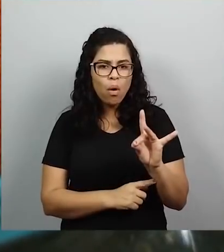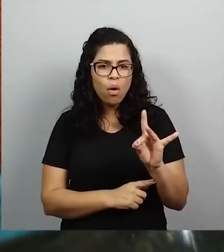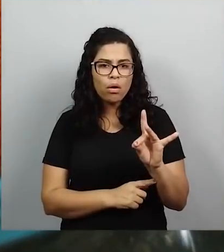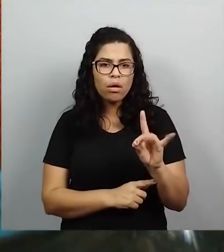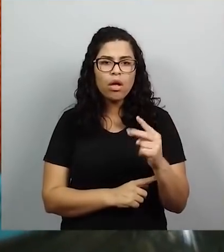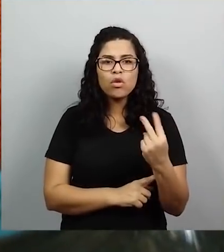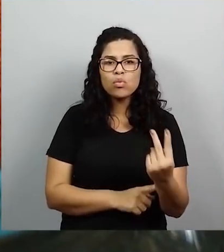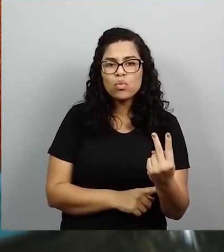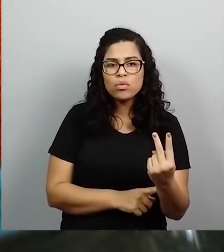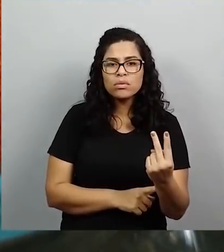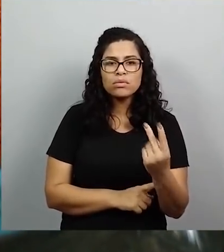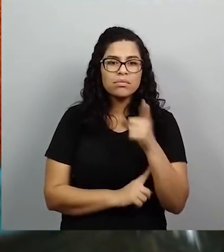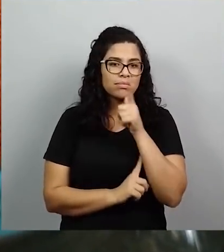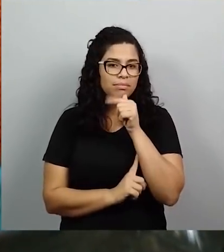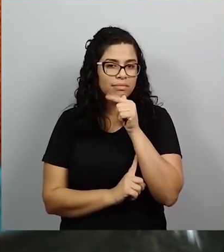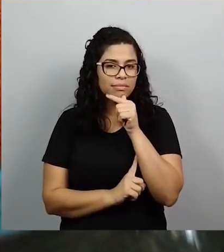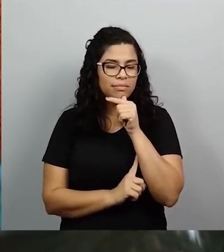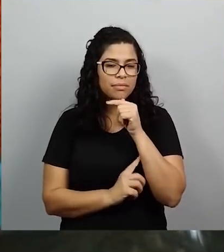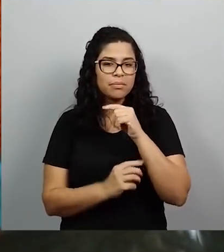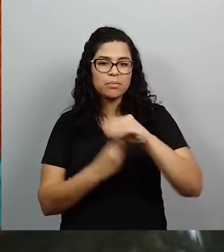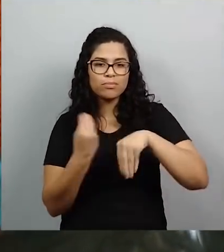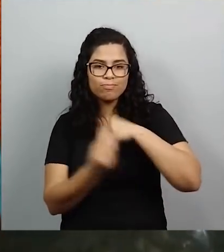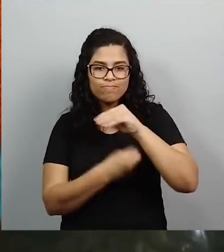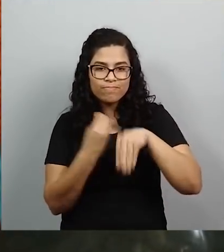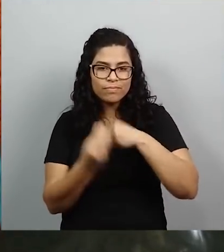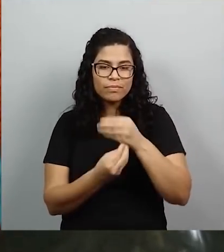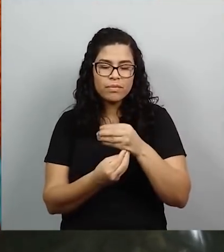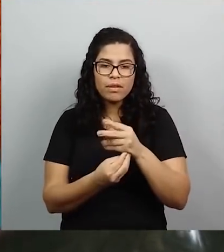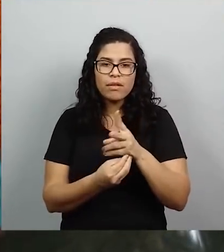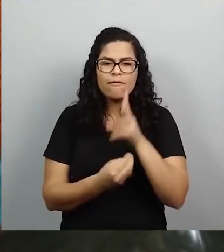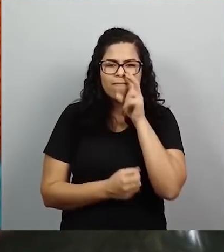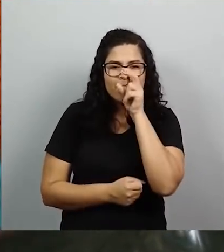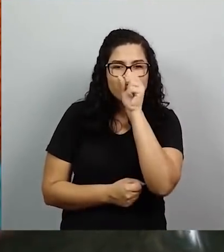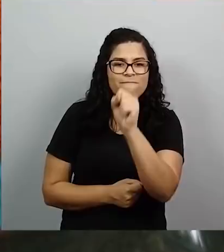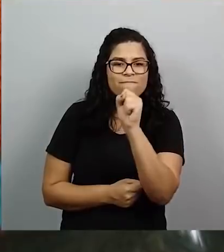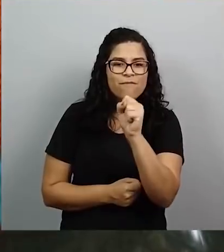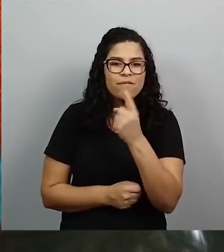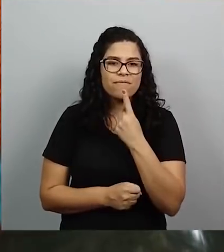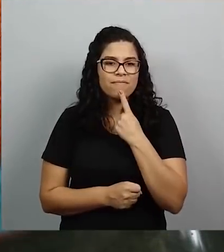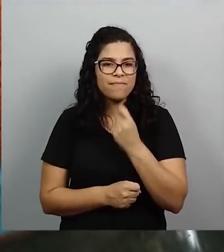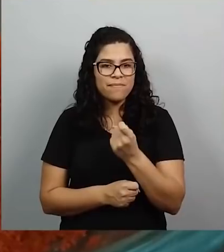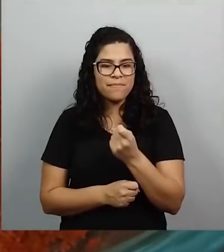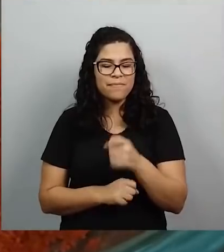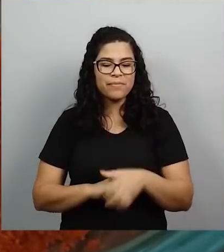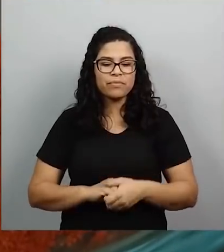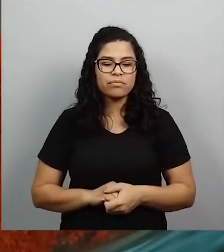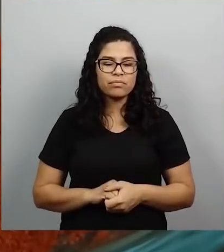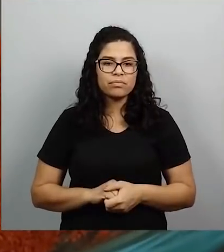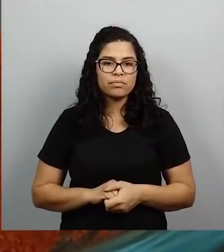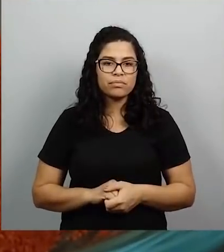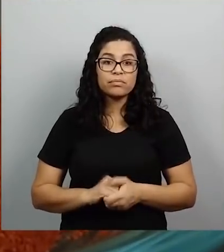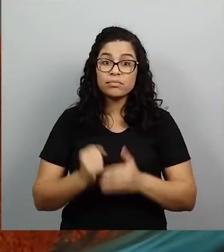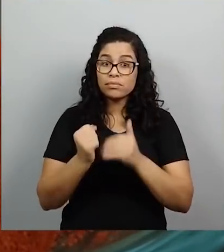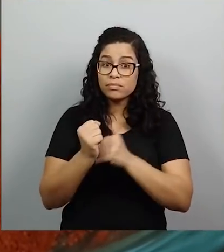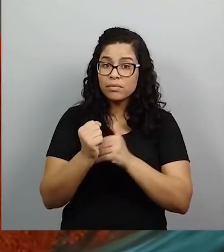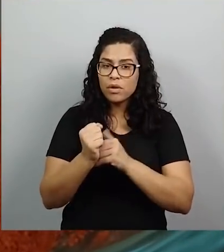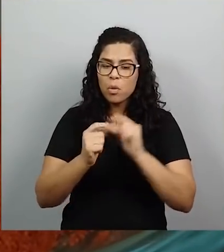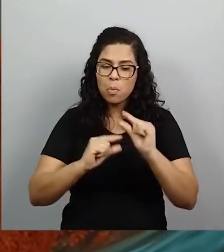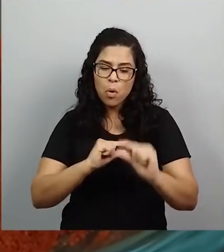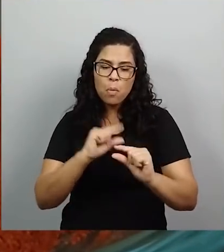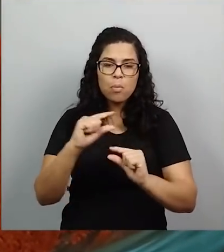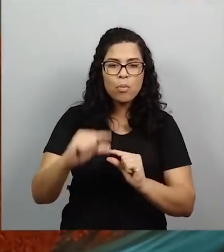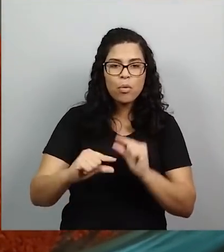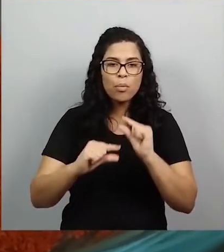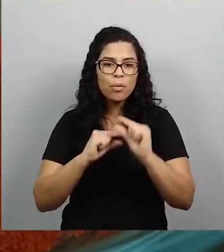de cola com 2 de água. O legal é que a tinta fica bem vermelhinha. O segredo é colocar um pouquinho